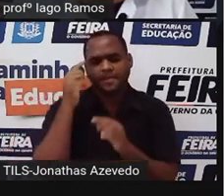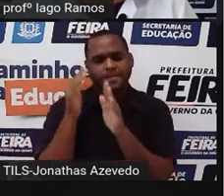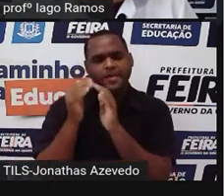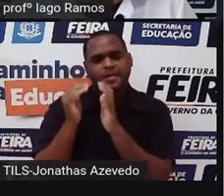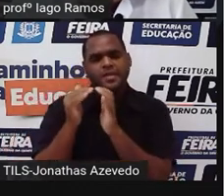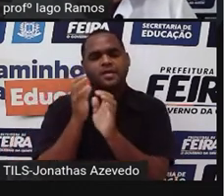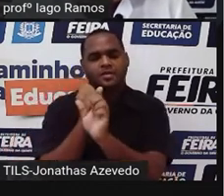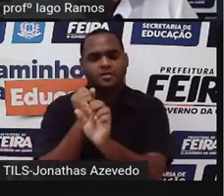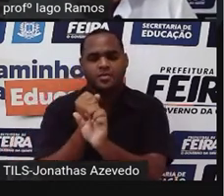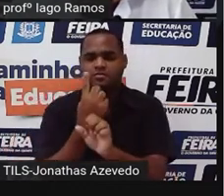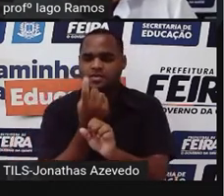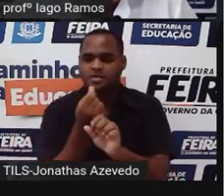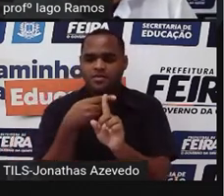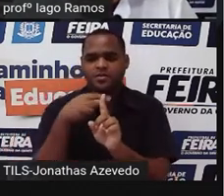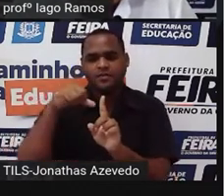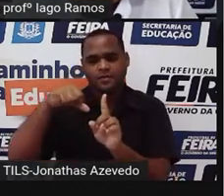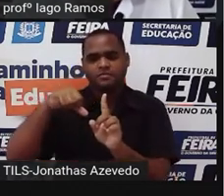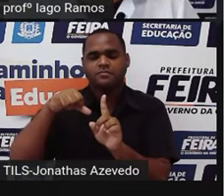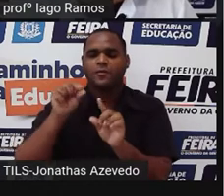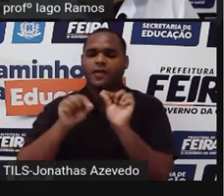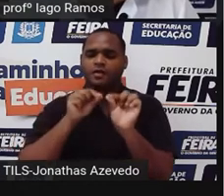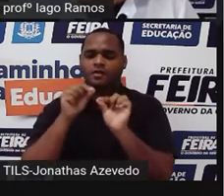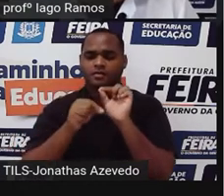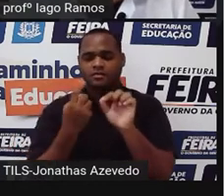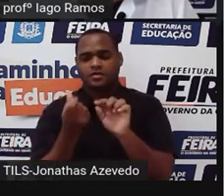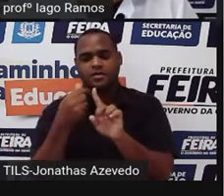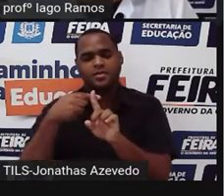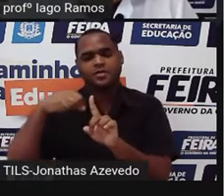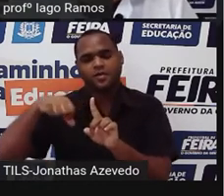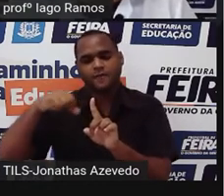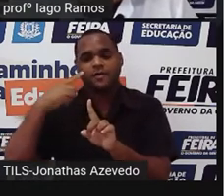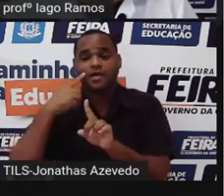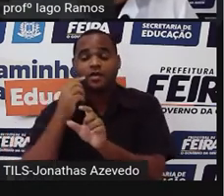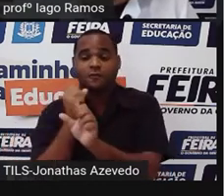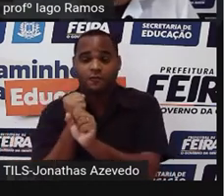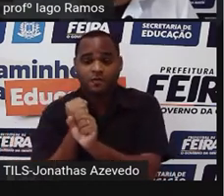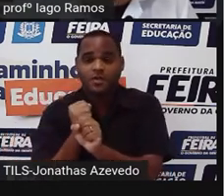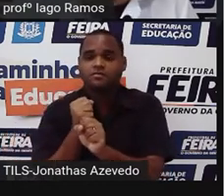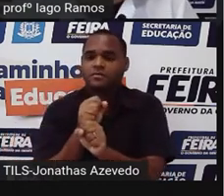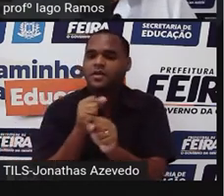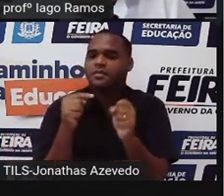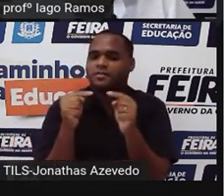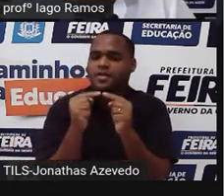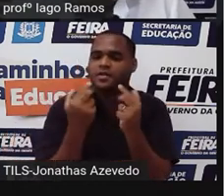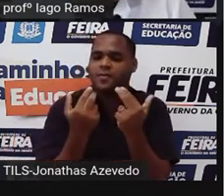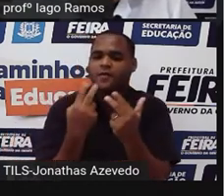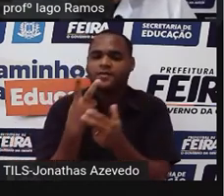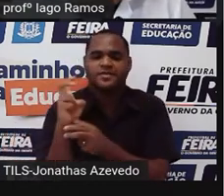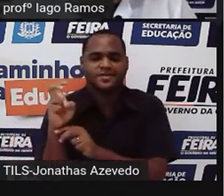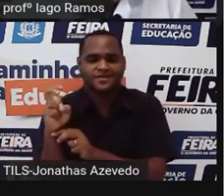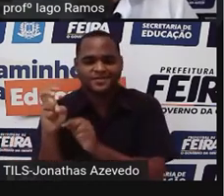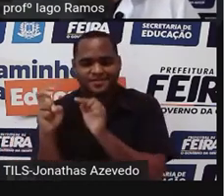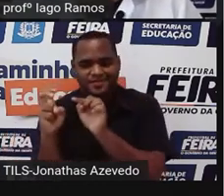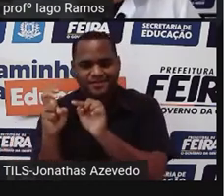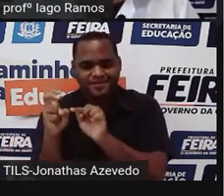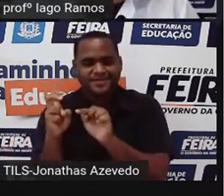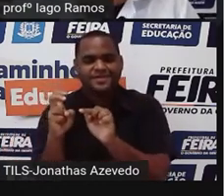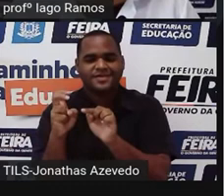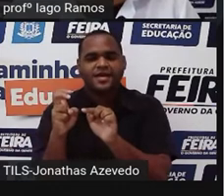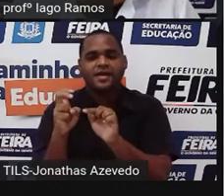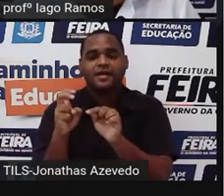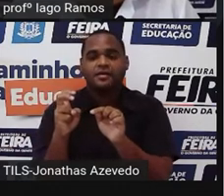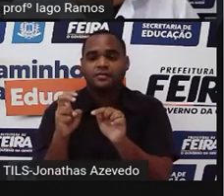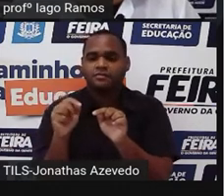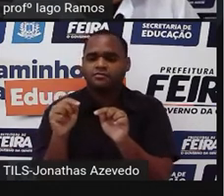somar o de 9 com 16. O de 16 com o de 9 foi igual ao 25.